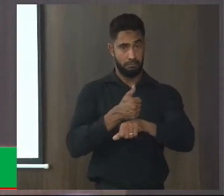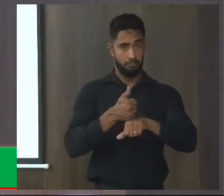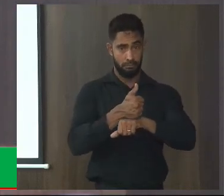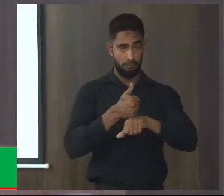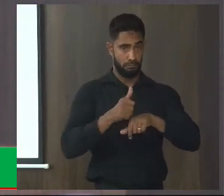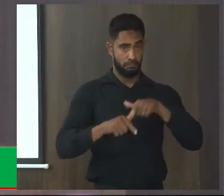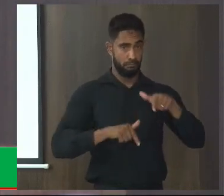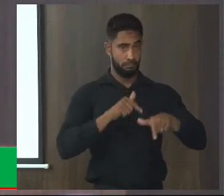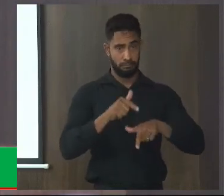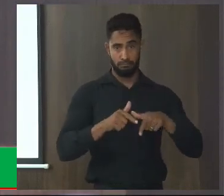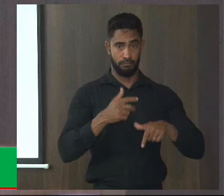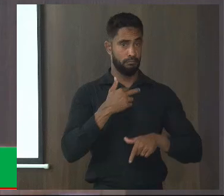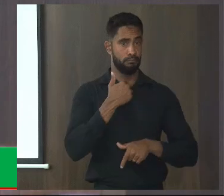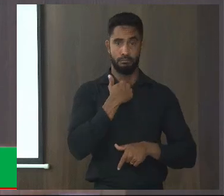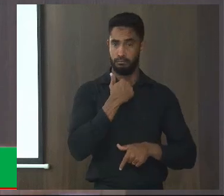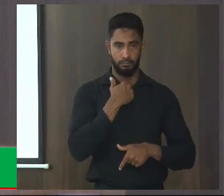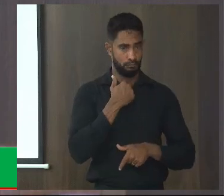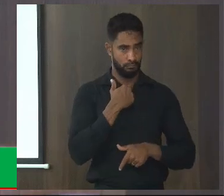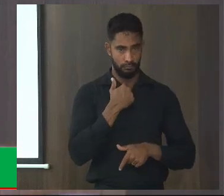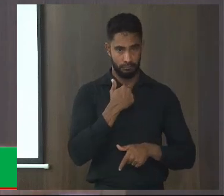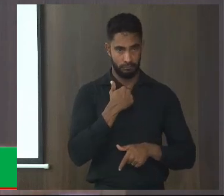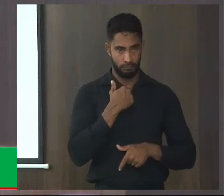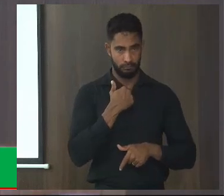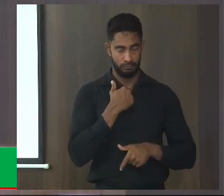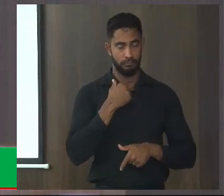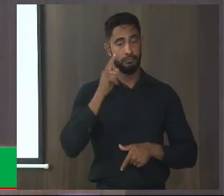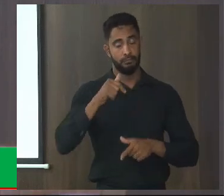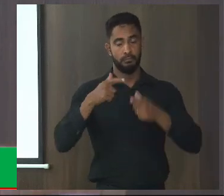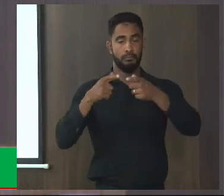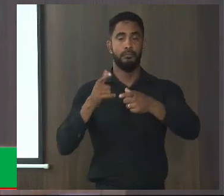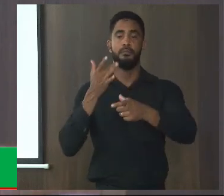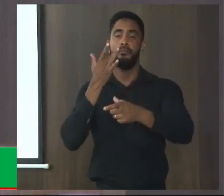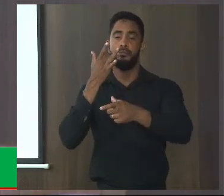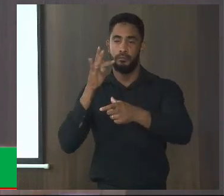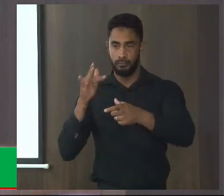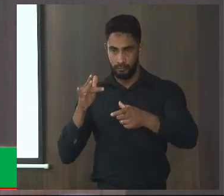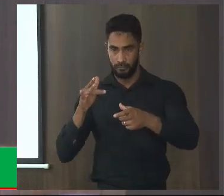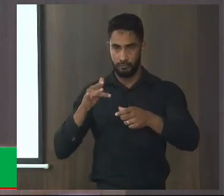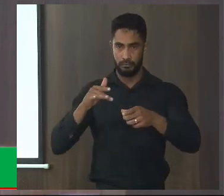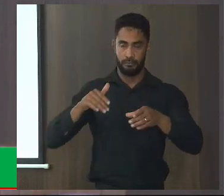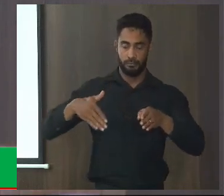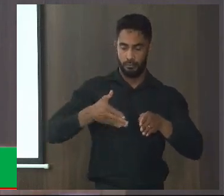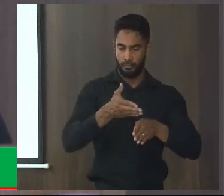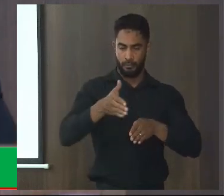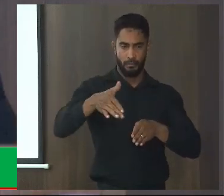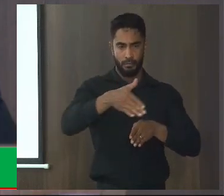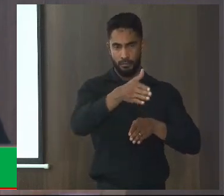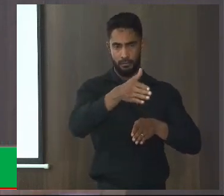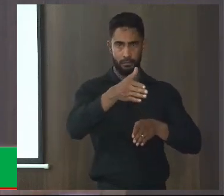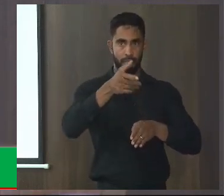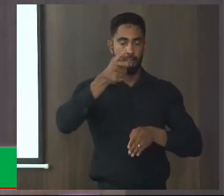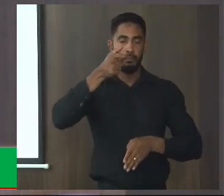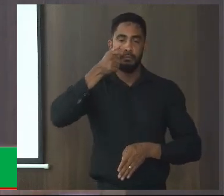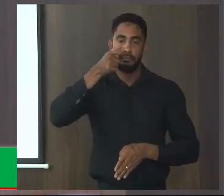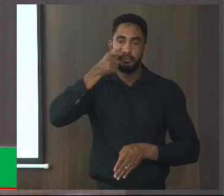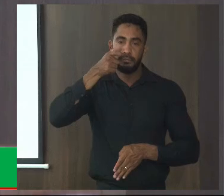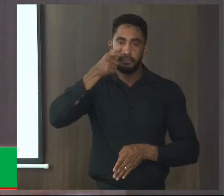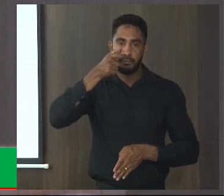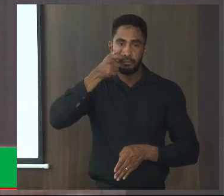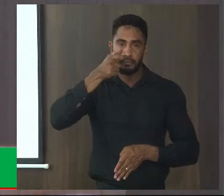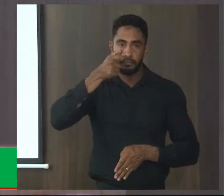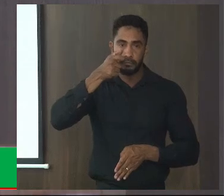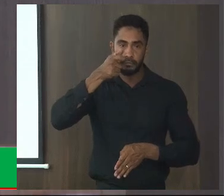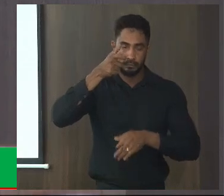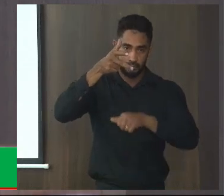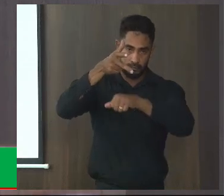acesso. É onde que processa o ouro e recebe o ouro. Lá tem labirintos, tem que eles olham de lá também. É tudo monitorado